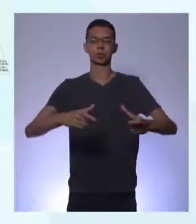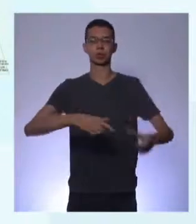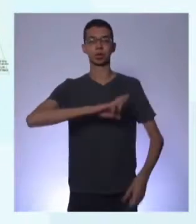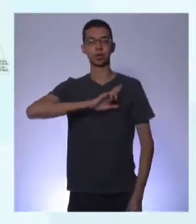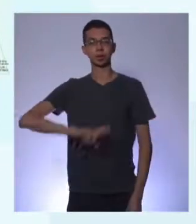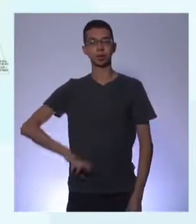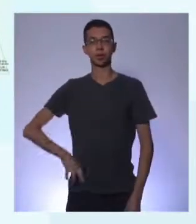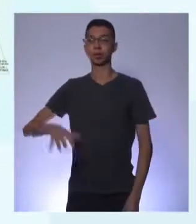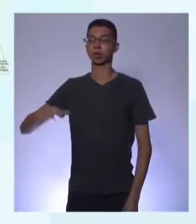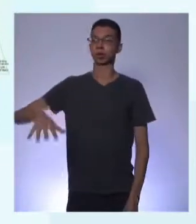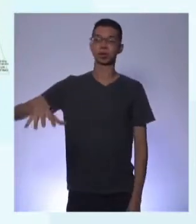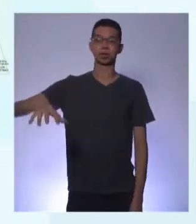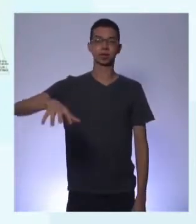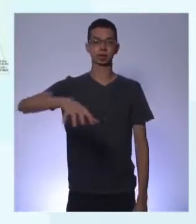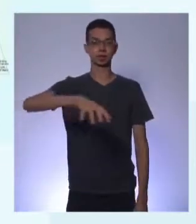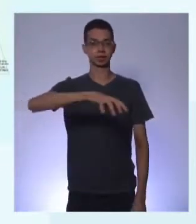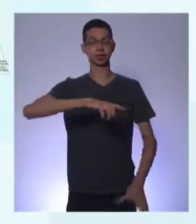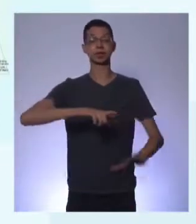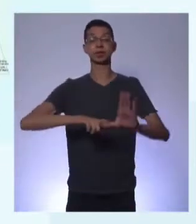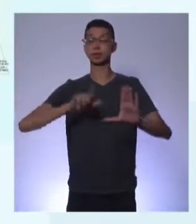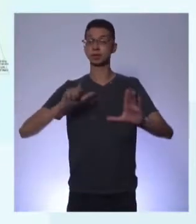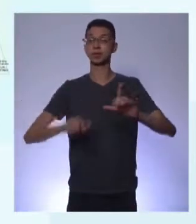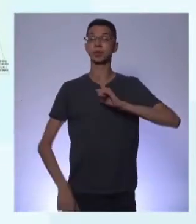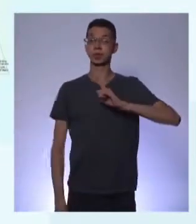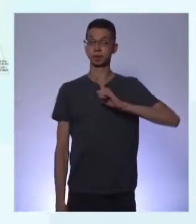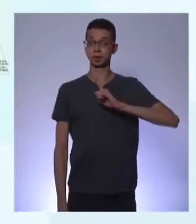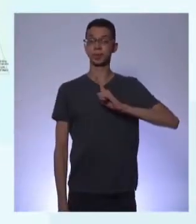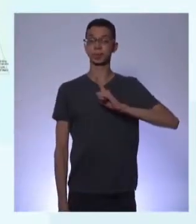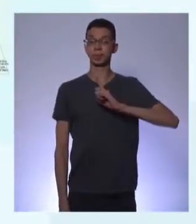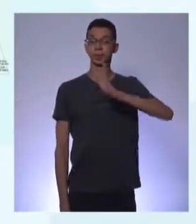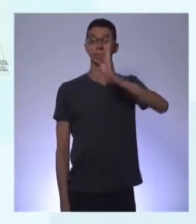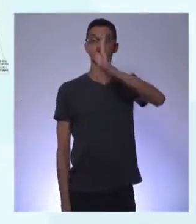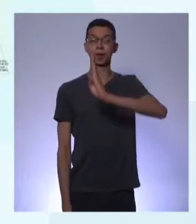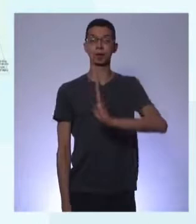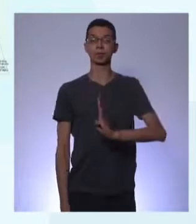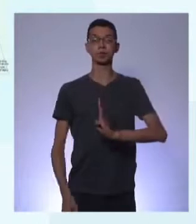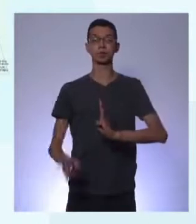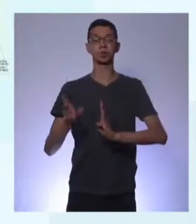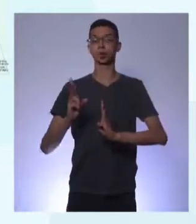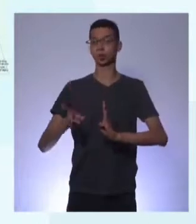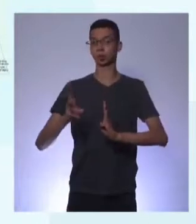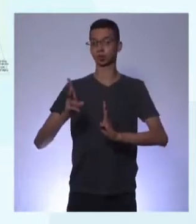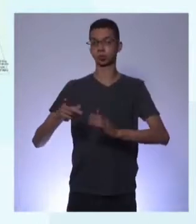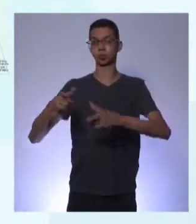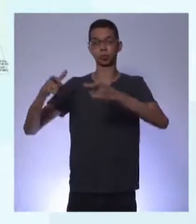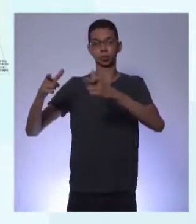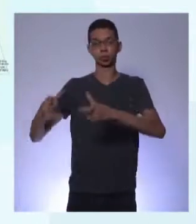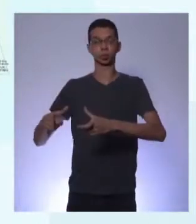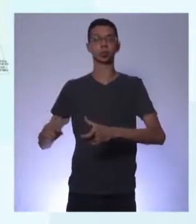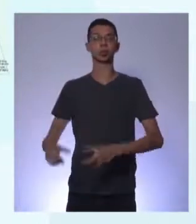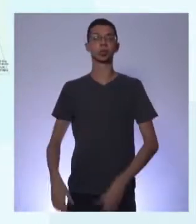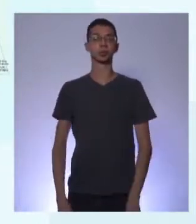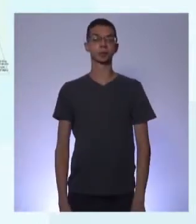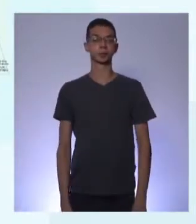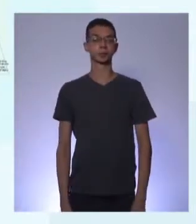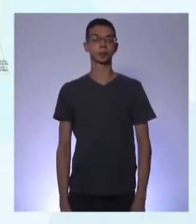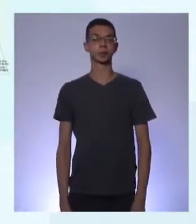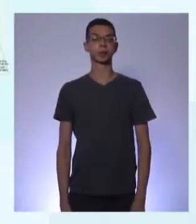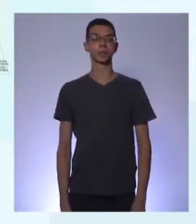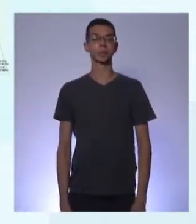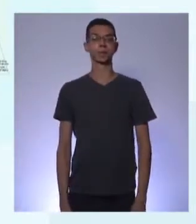repúblicas independentes, né? O Brasil mantém a sua unidade territorial devido à